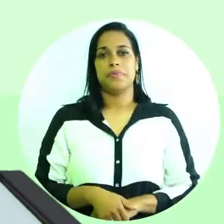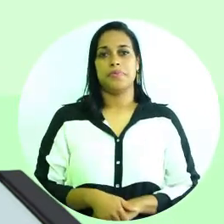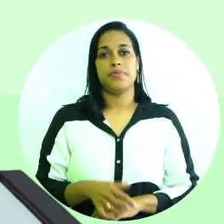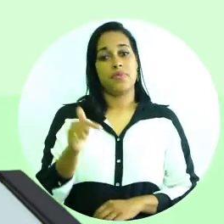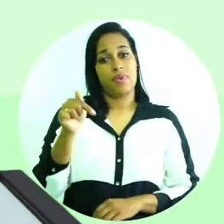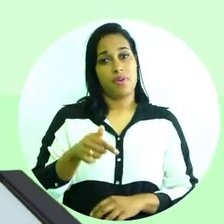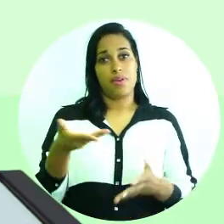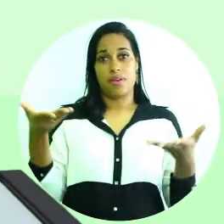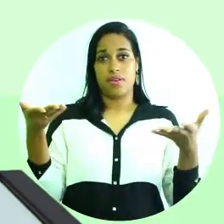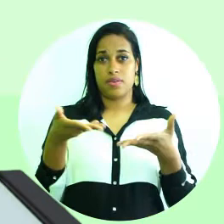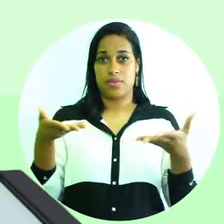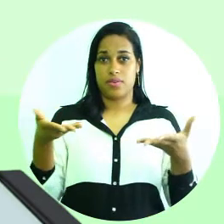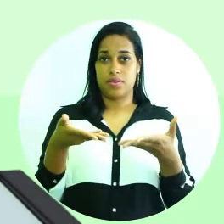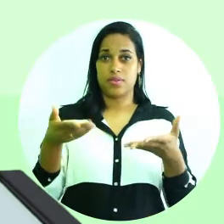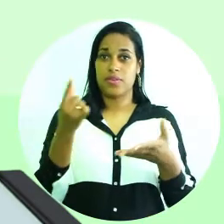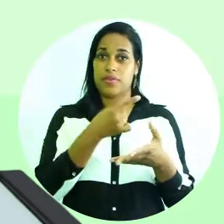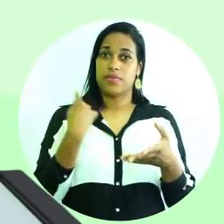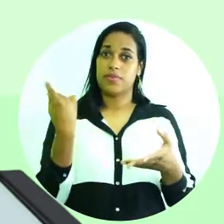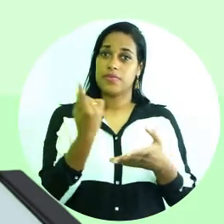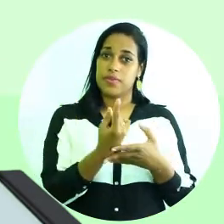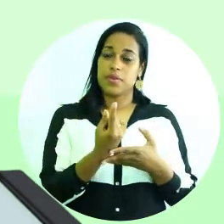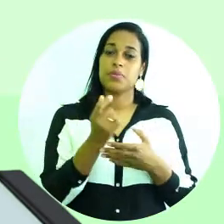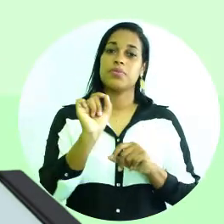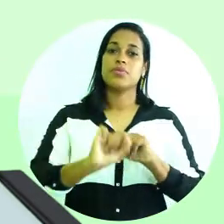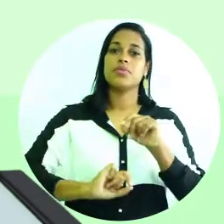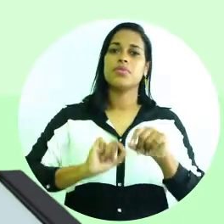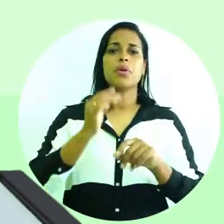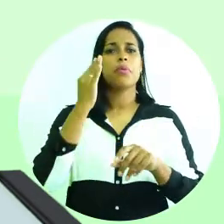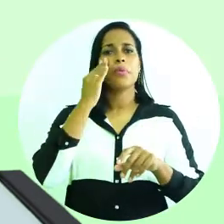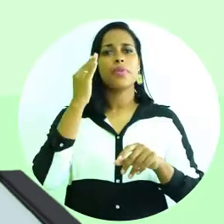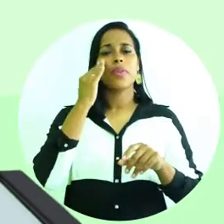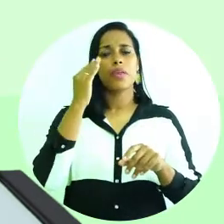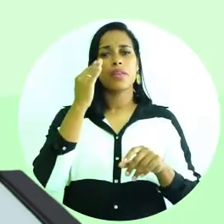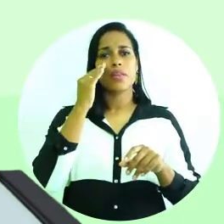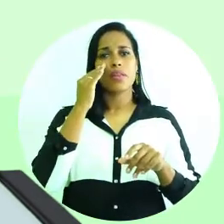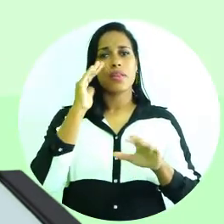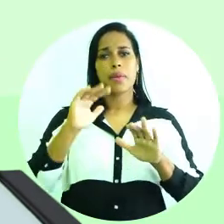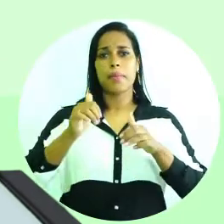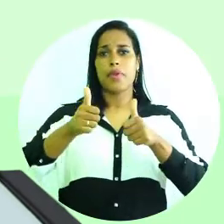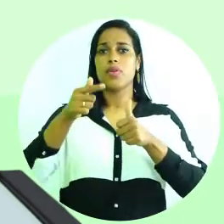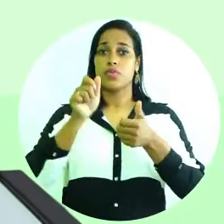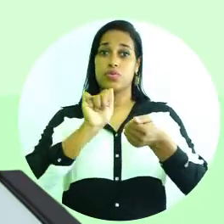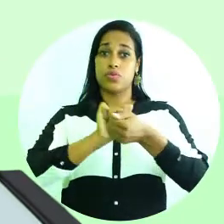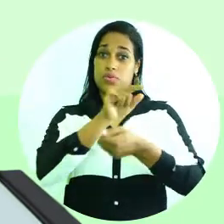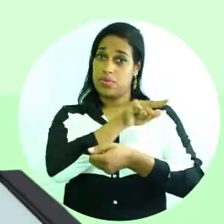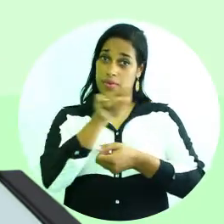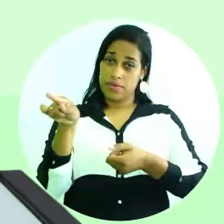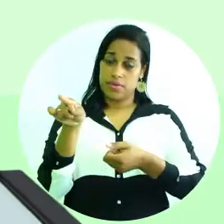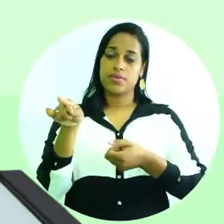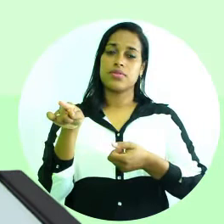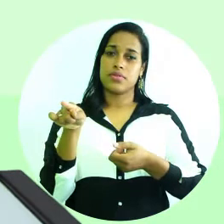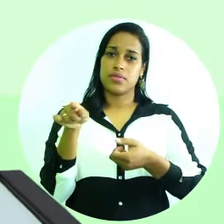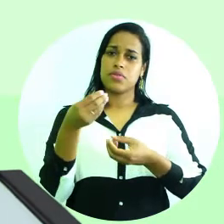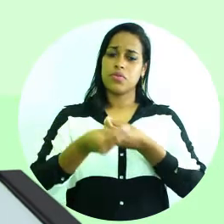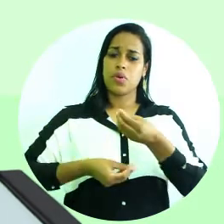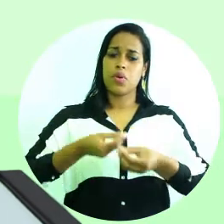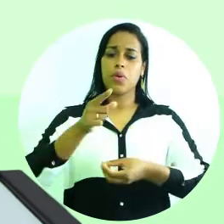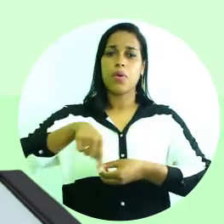disciplina. Desta forma, vamos compreender, junto com